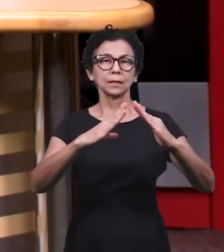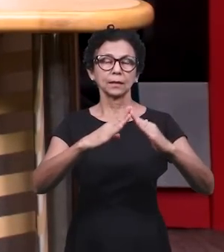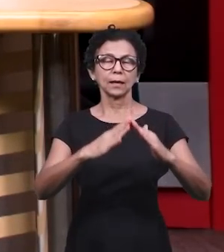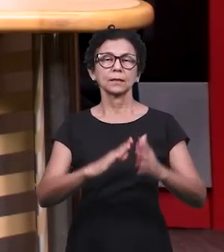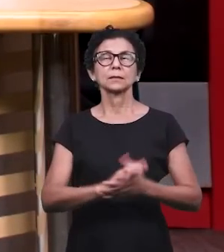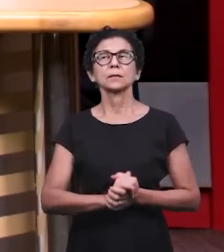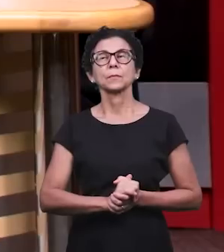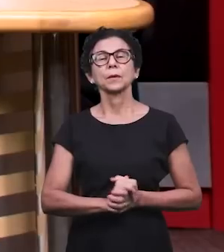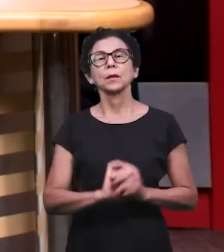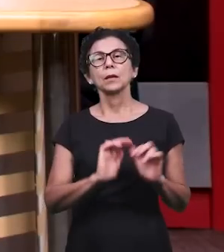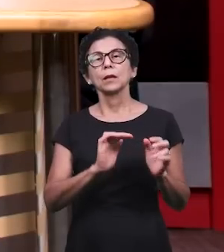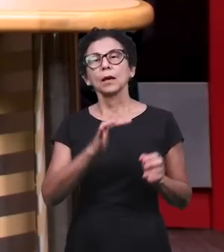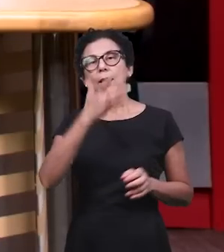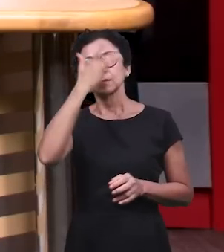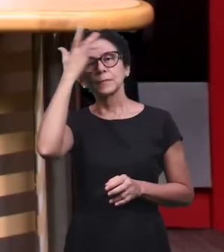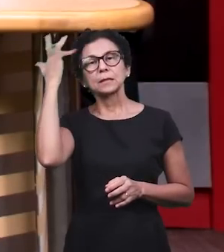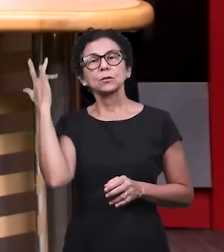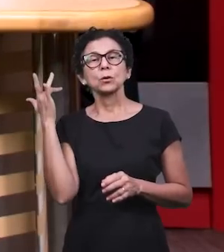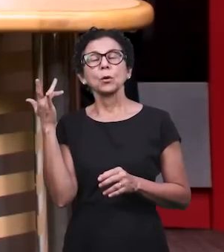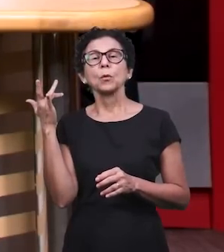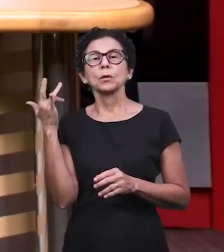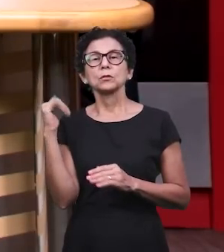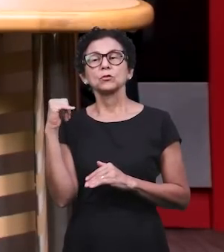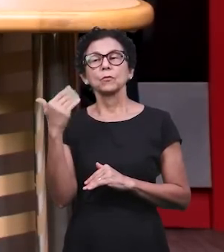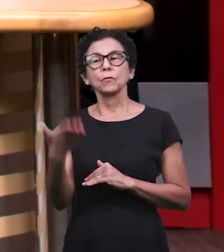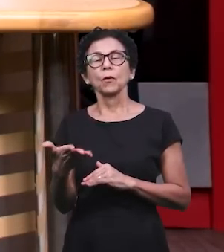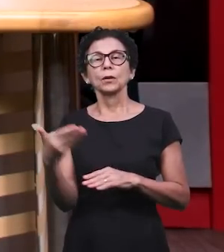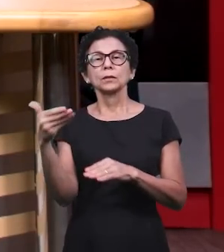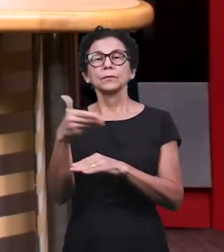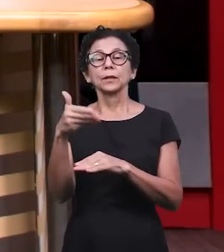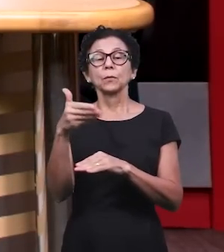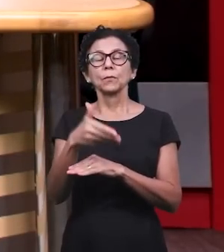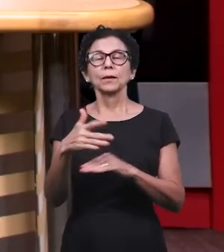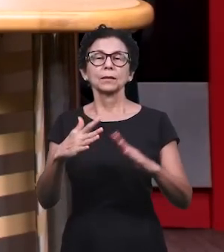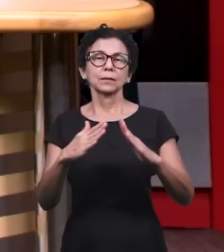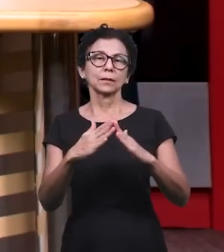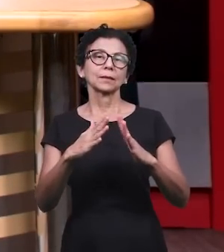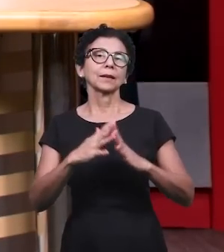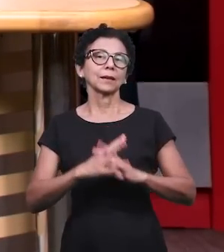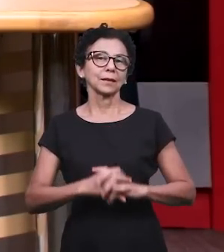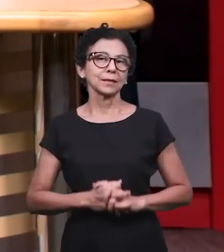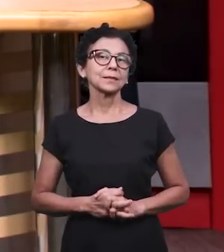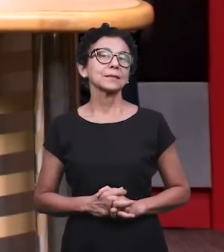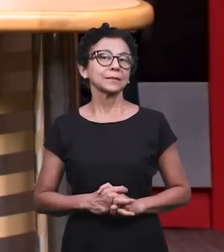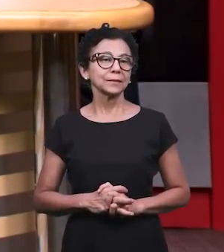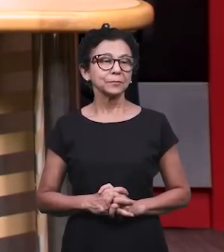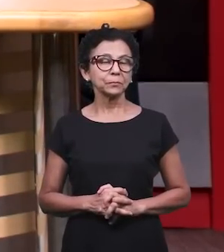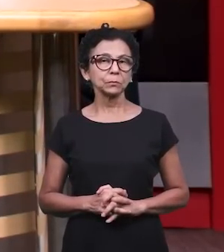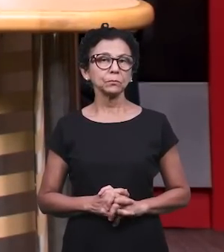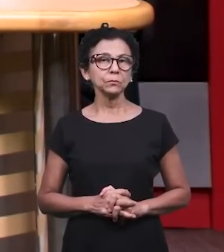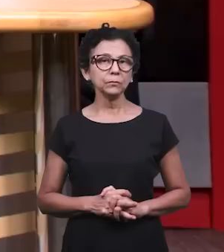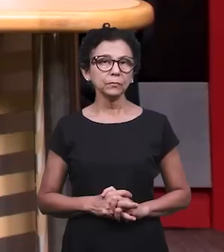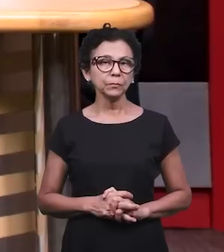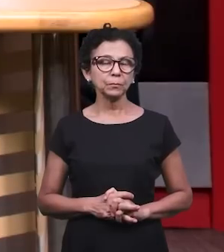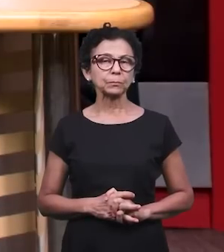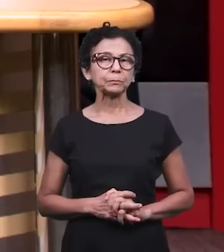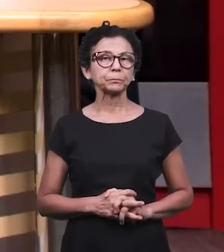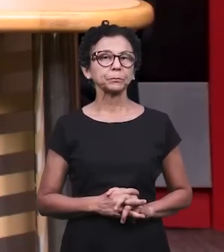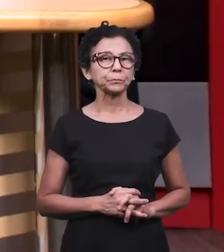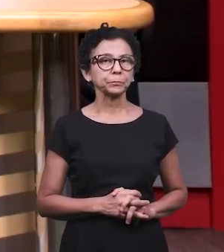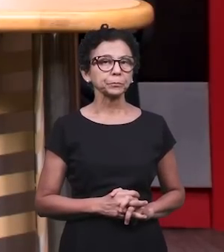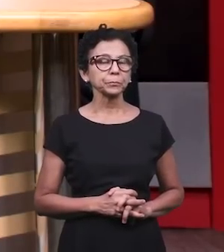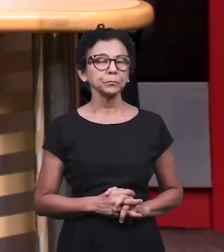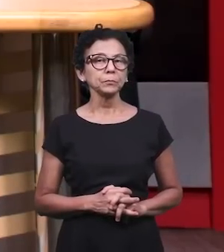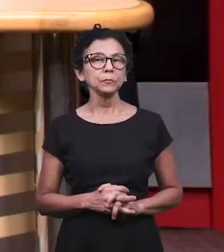casa. Porque uma das medidas de Jesus para poder recuperar aquele adolescente foi pedir que